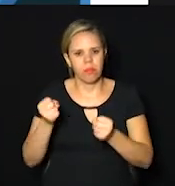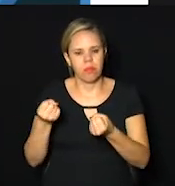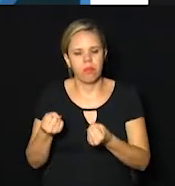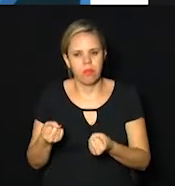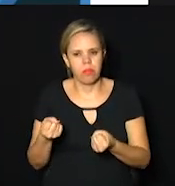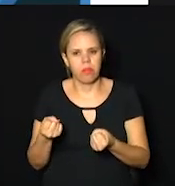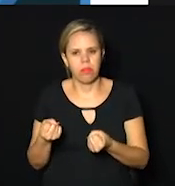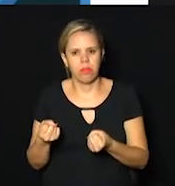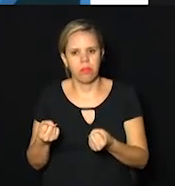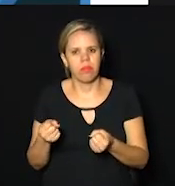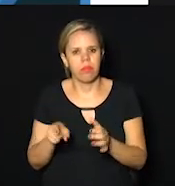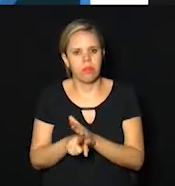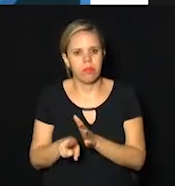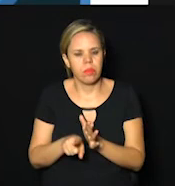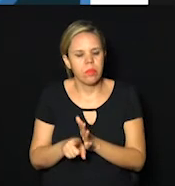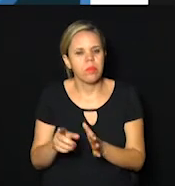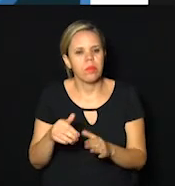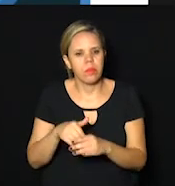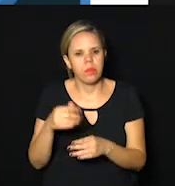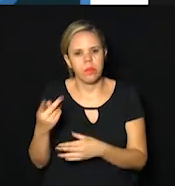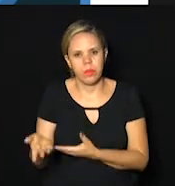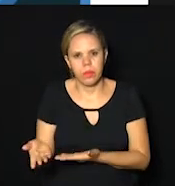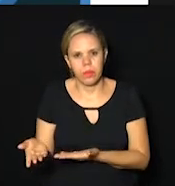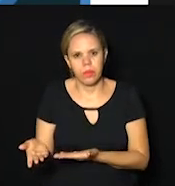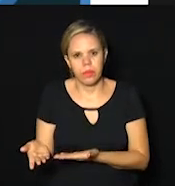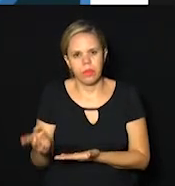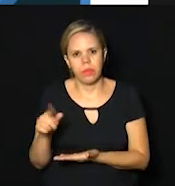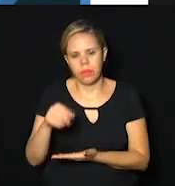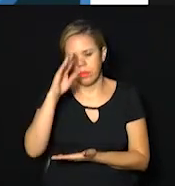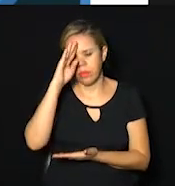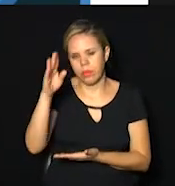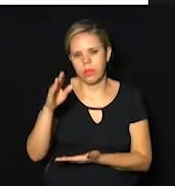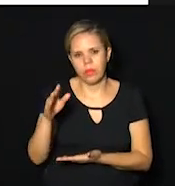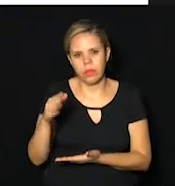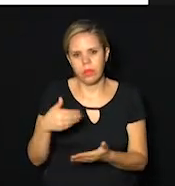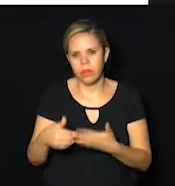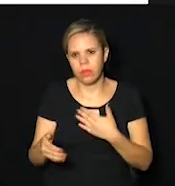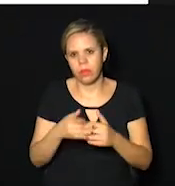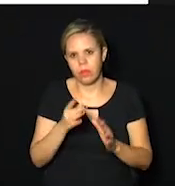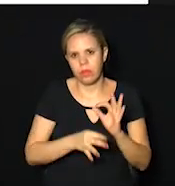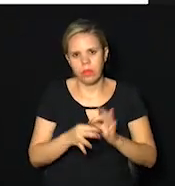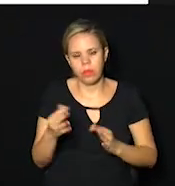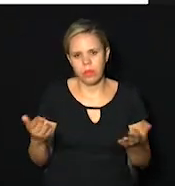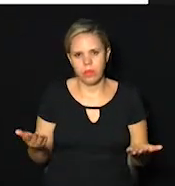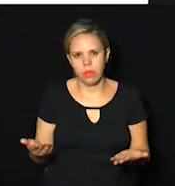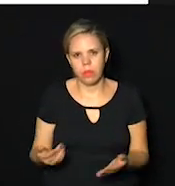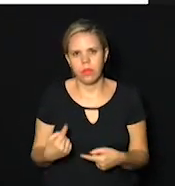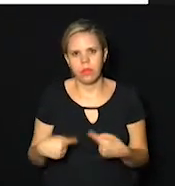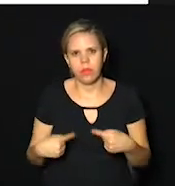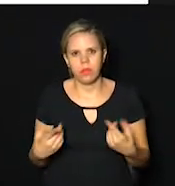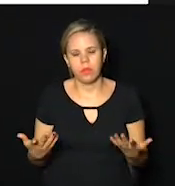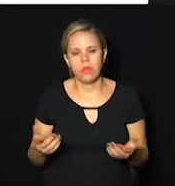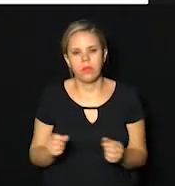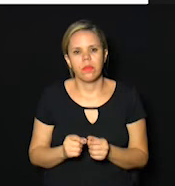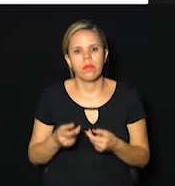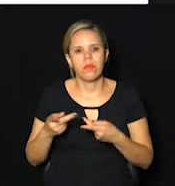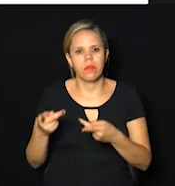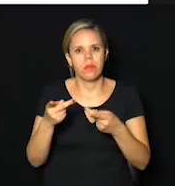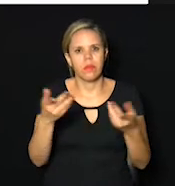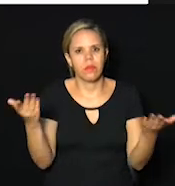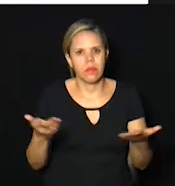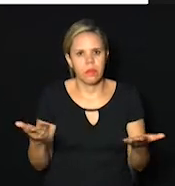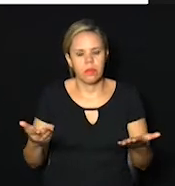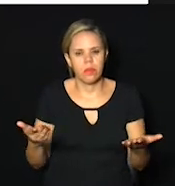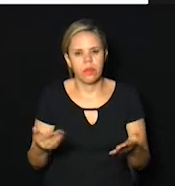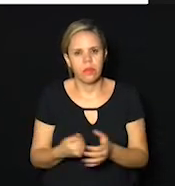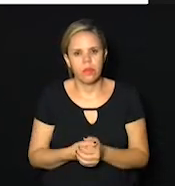vão buscar votos para você, e isso é fundamental em qualquer projeto político. Então eu faço um convite agora, para a gente